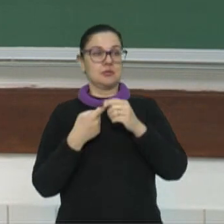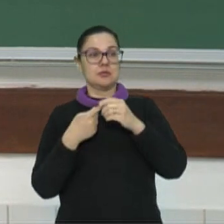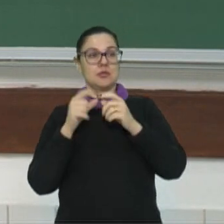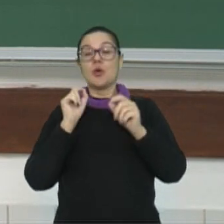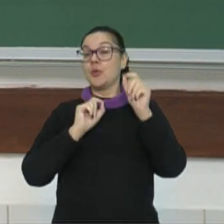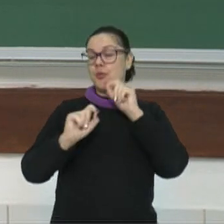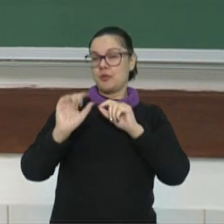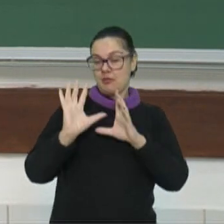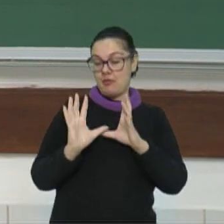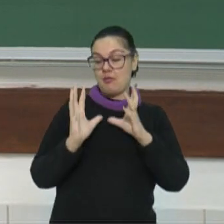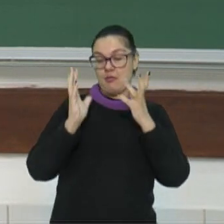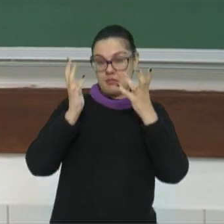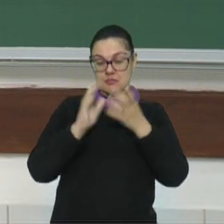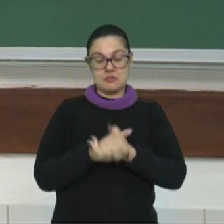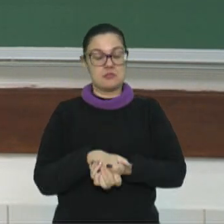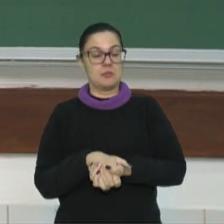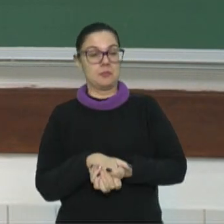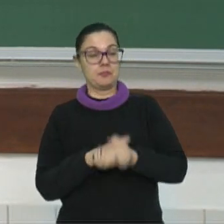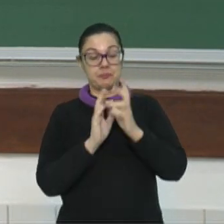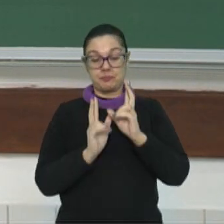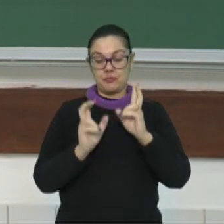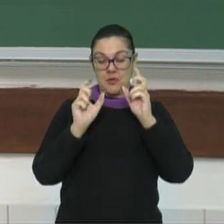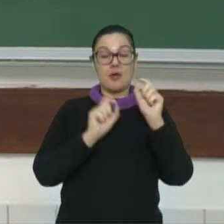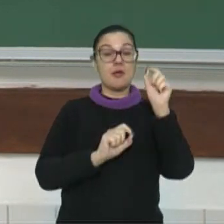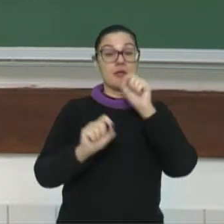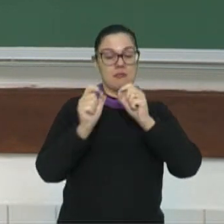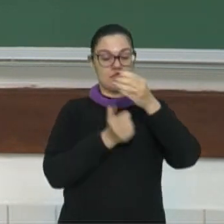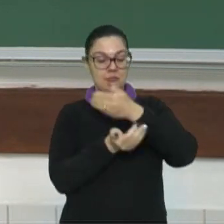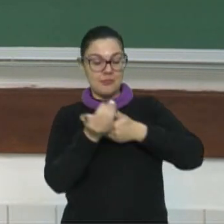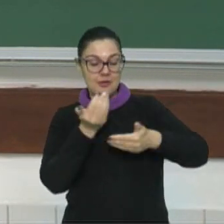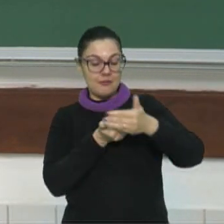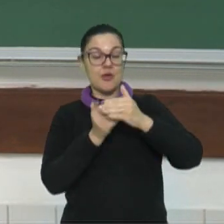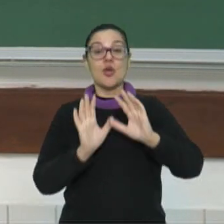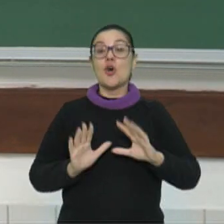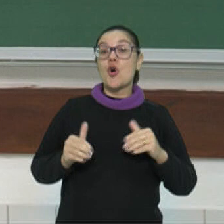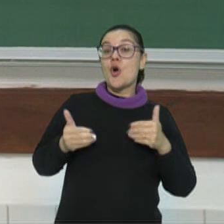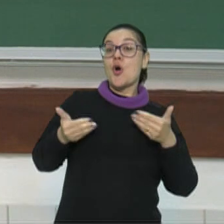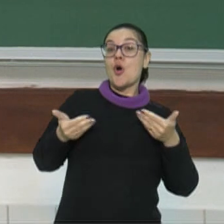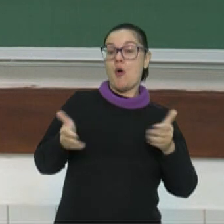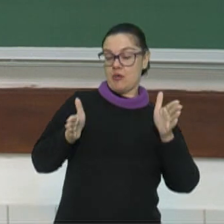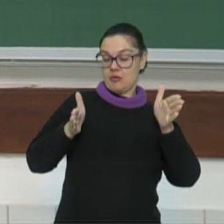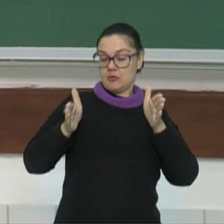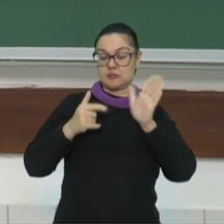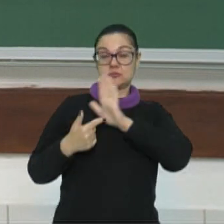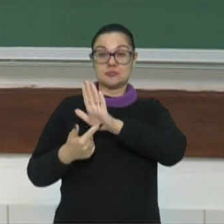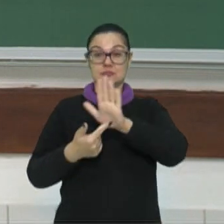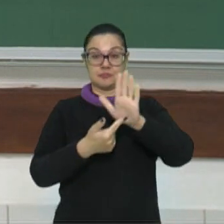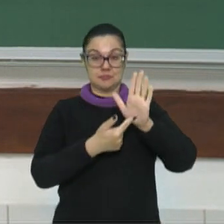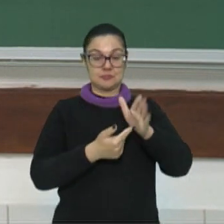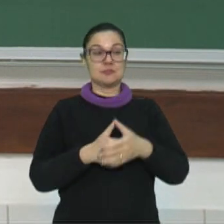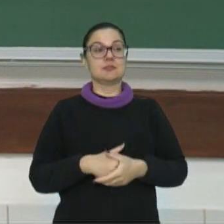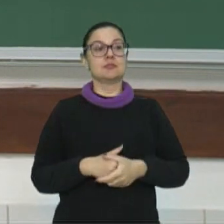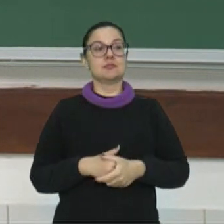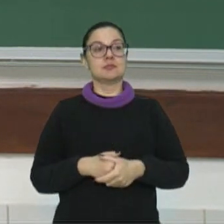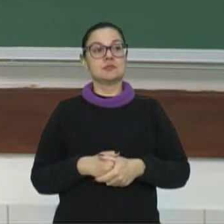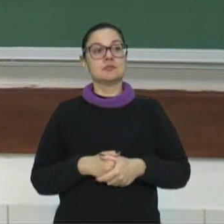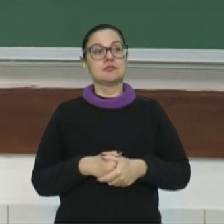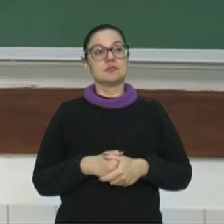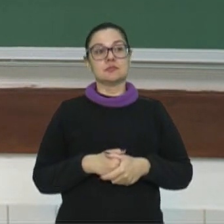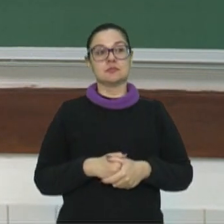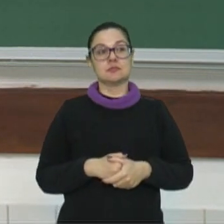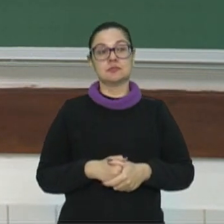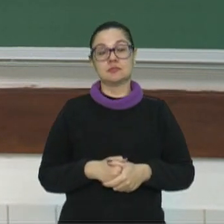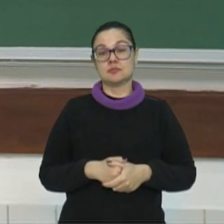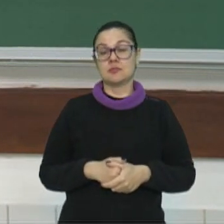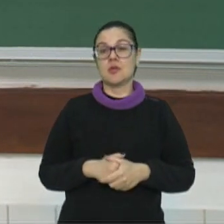sendo apresentado, né, o tema, quem está envolvido, quando aquilo está sendo apresentado para nós, né, o fato ou